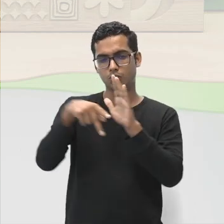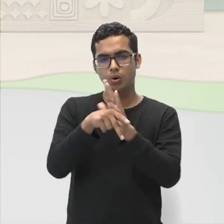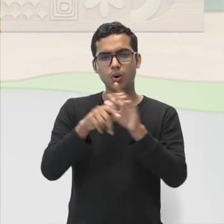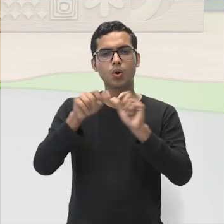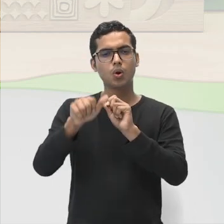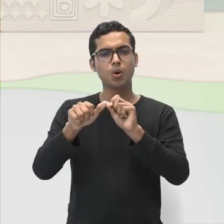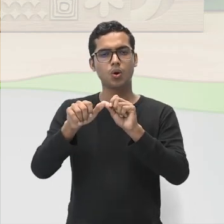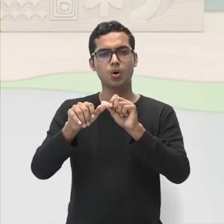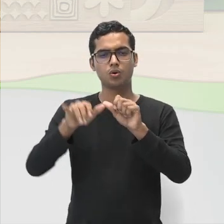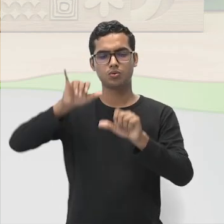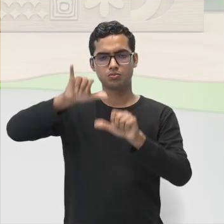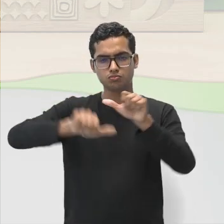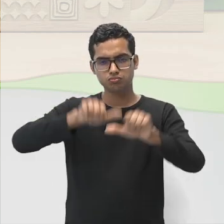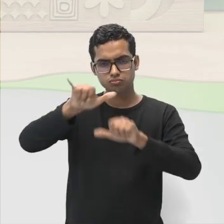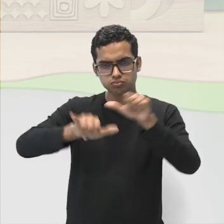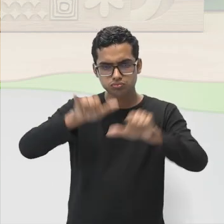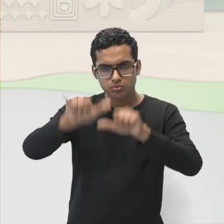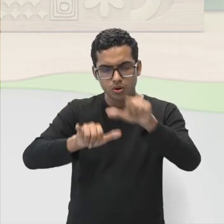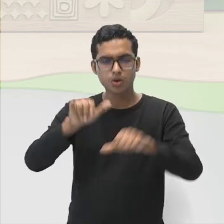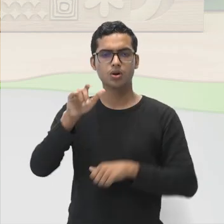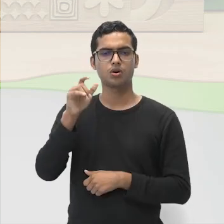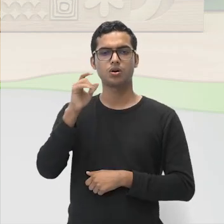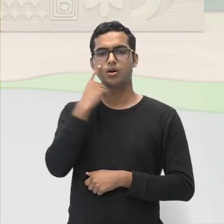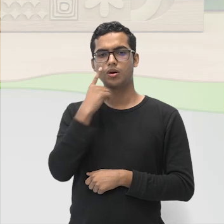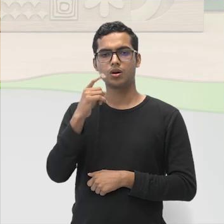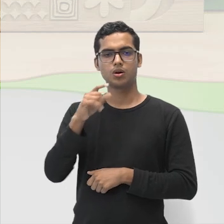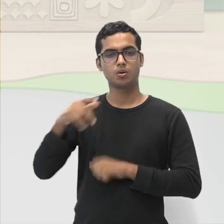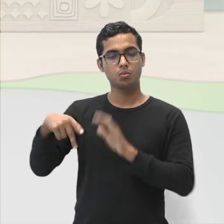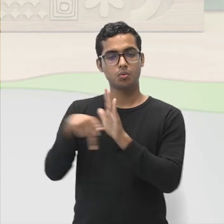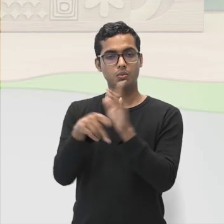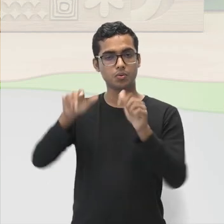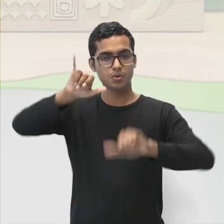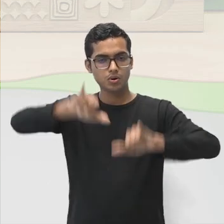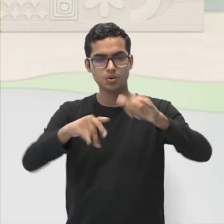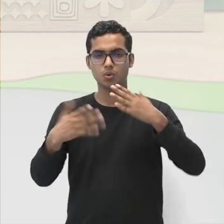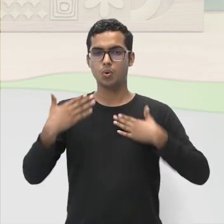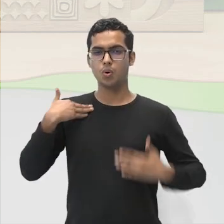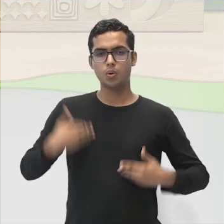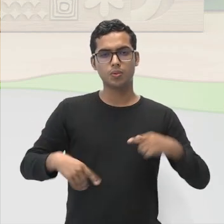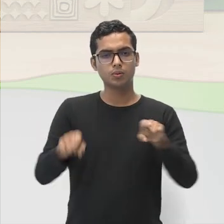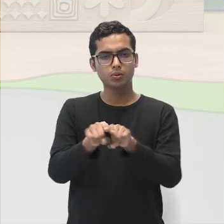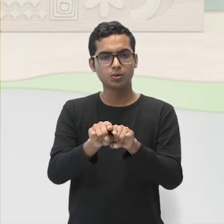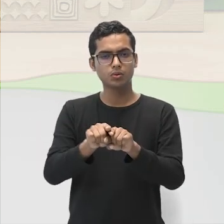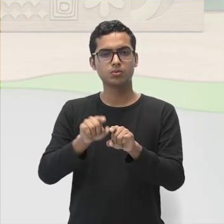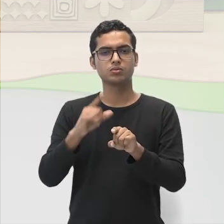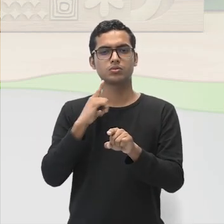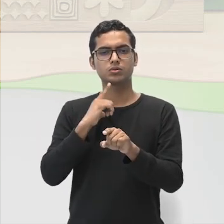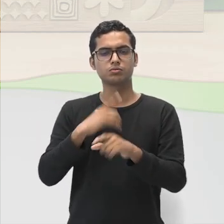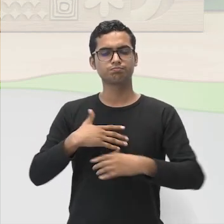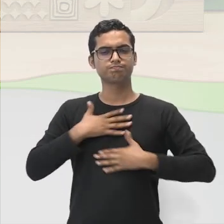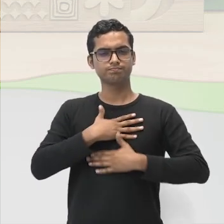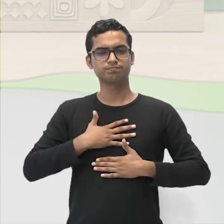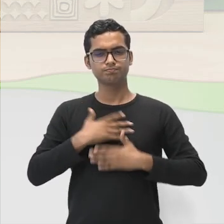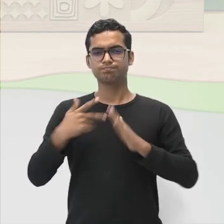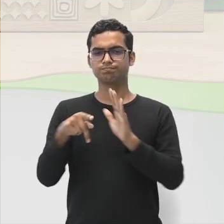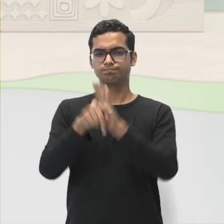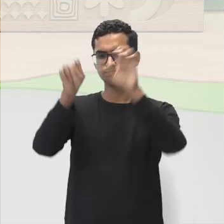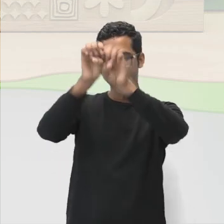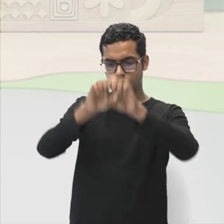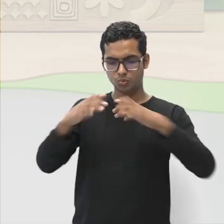e necessidades estruturais e energéticas, certo? Então,